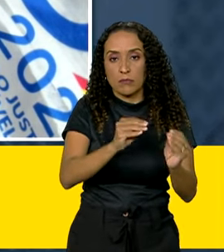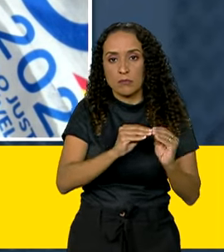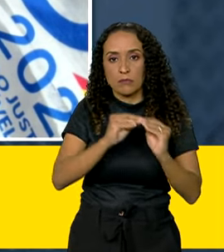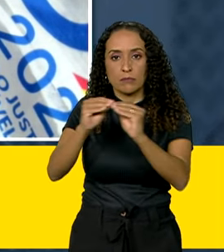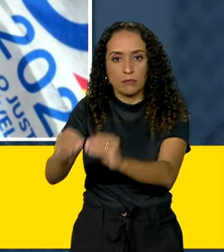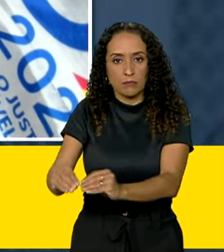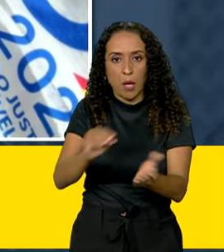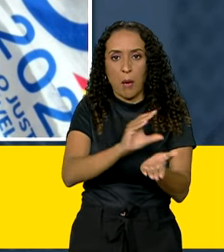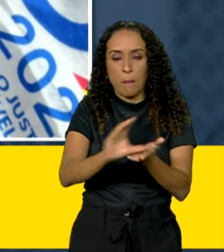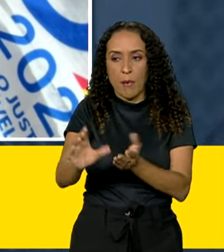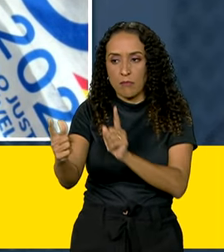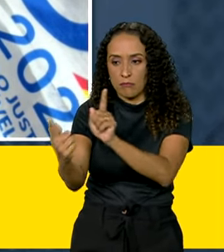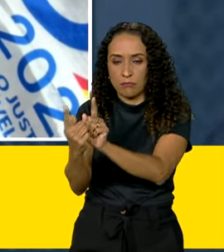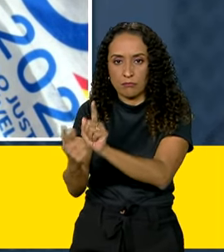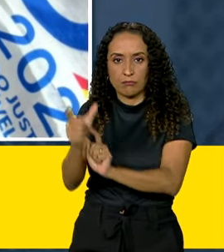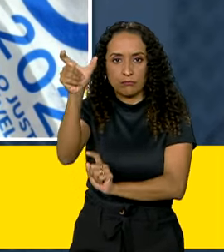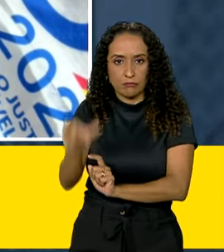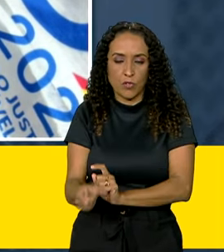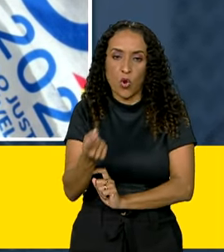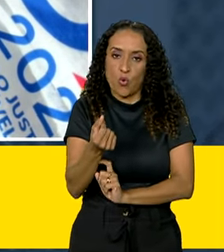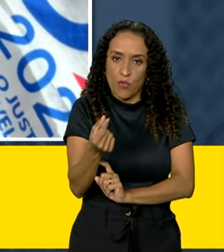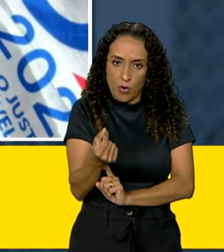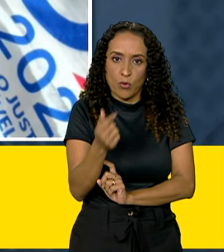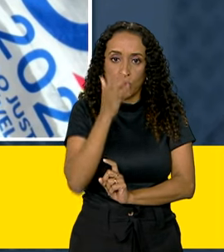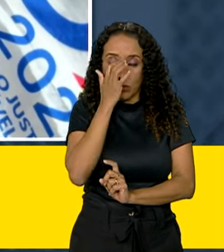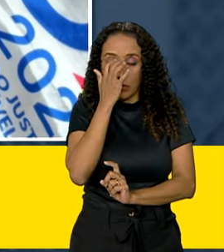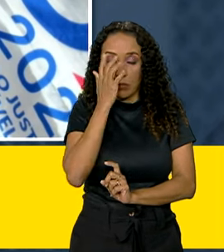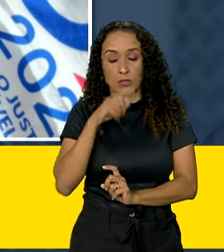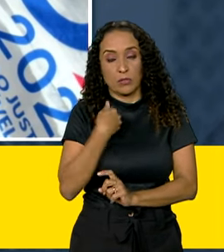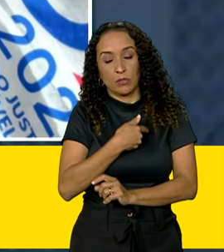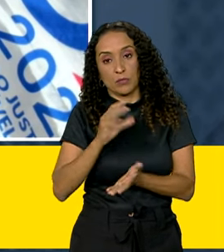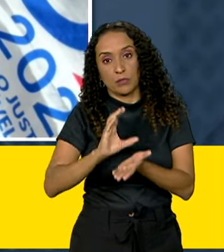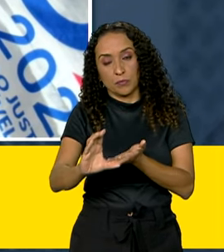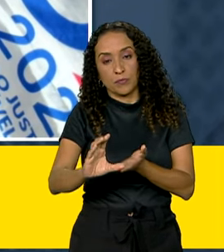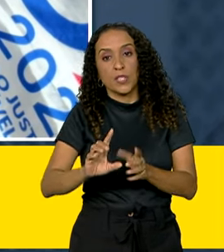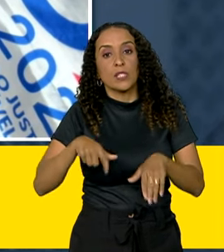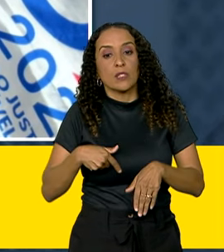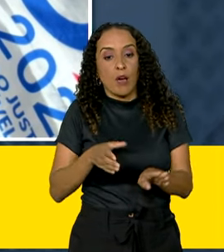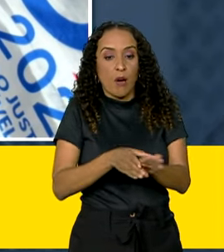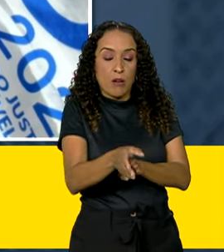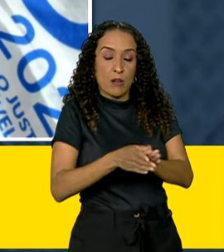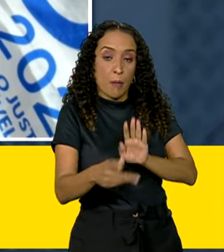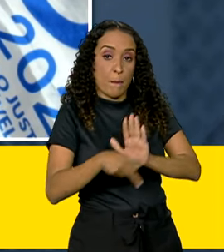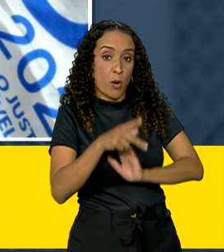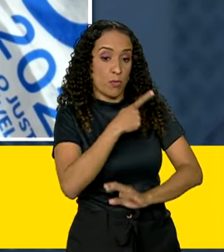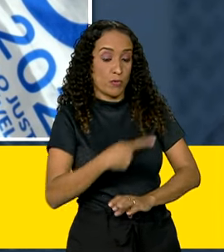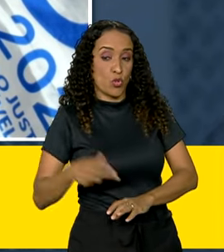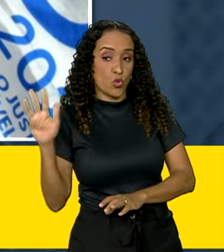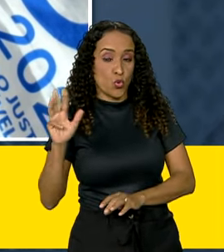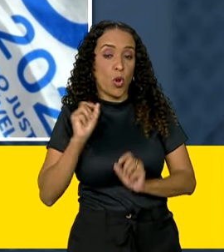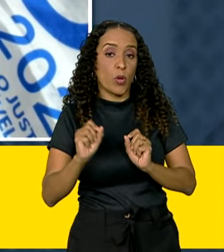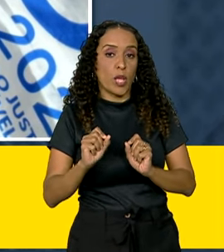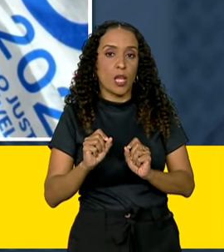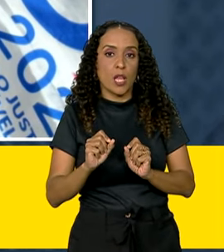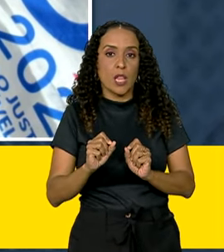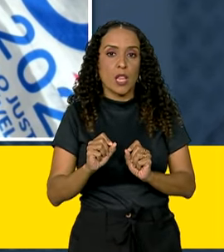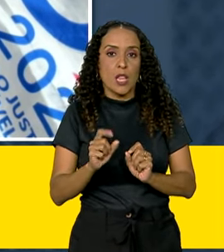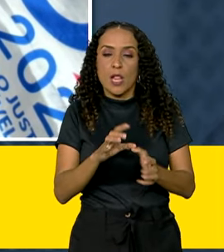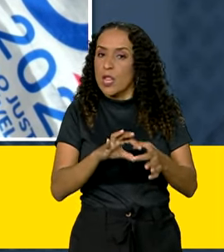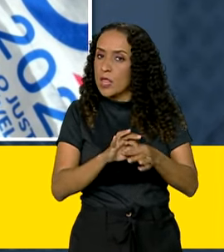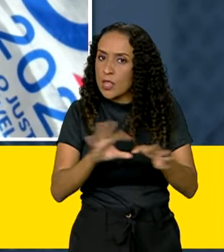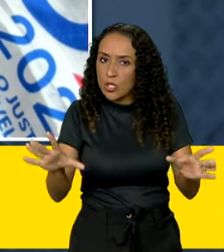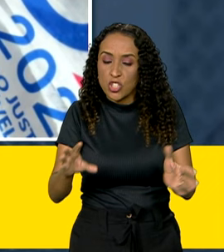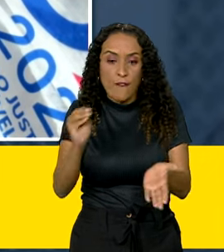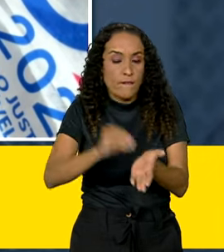passa a atender com esse valor que repassamos. A orientação do presidente Lula é não deixar